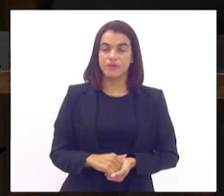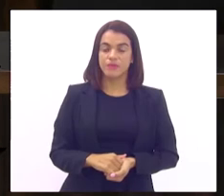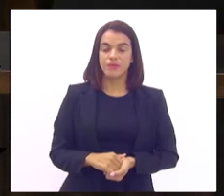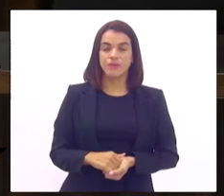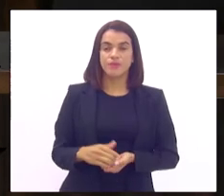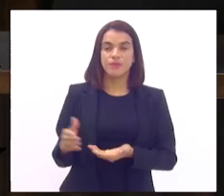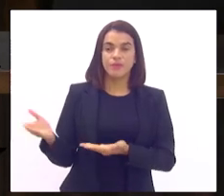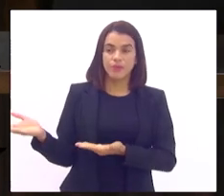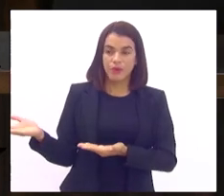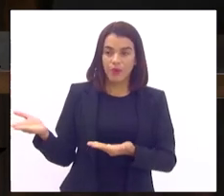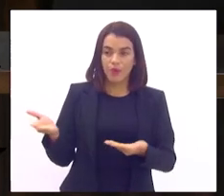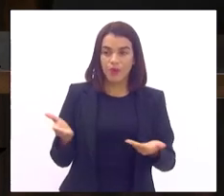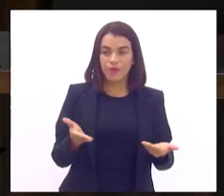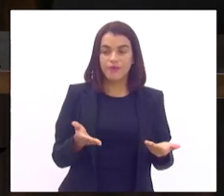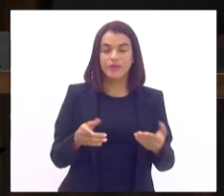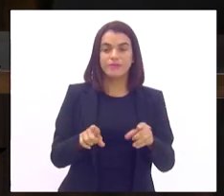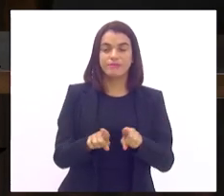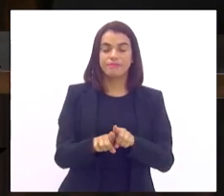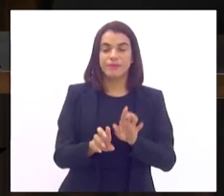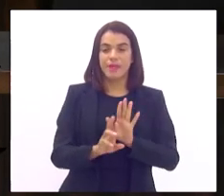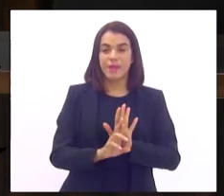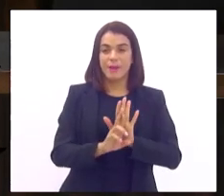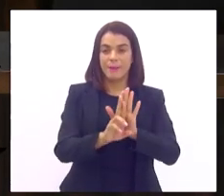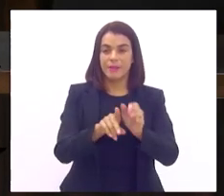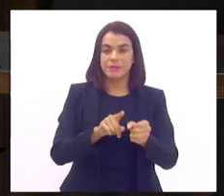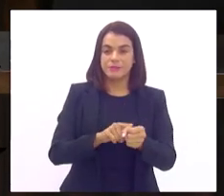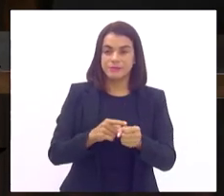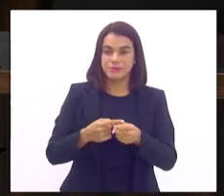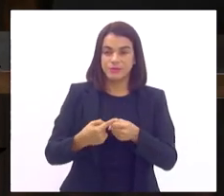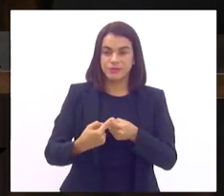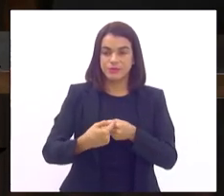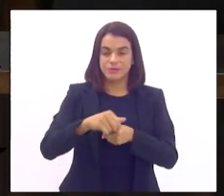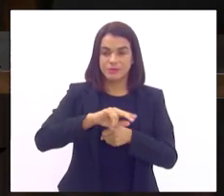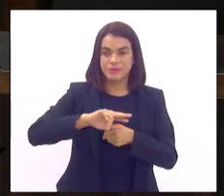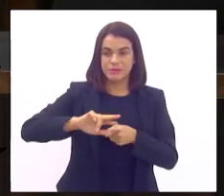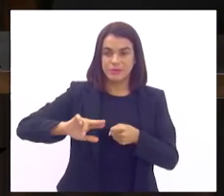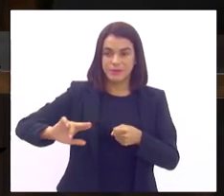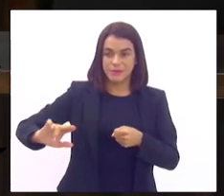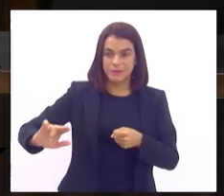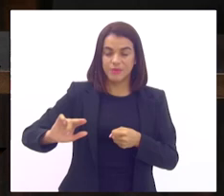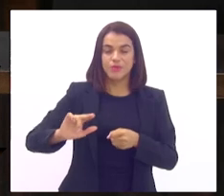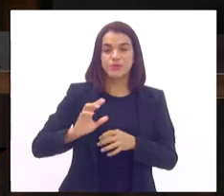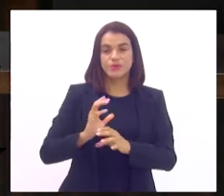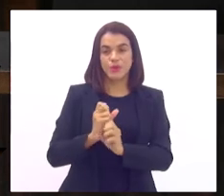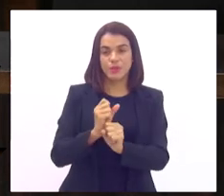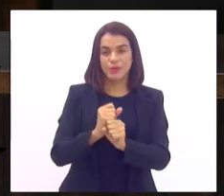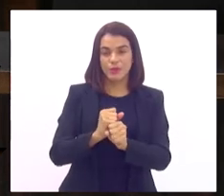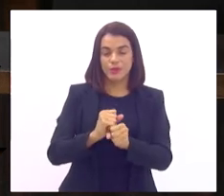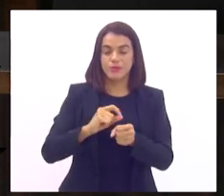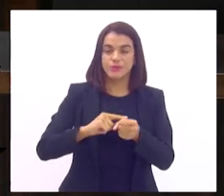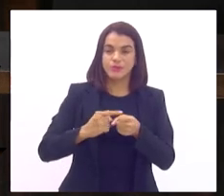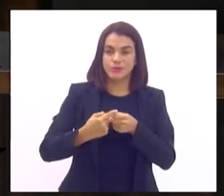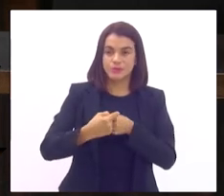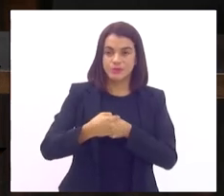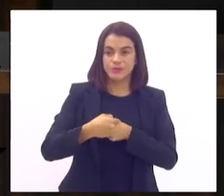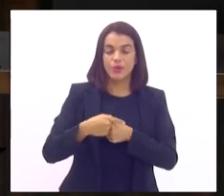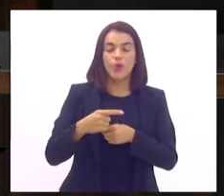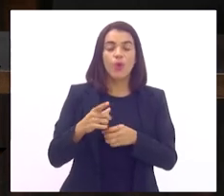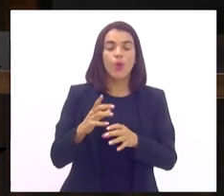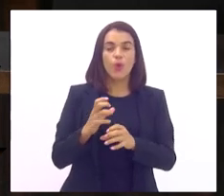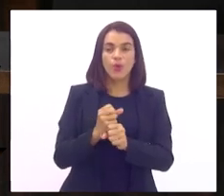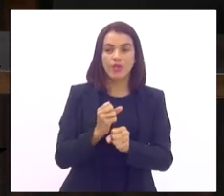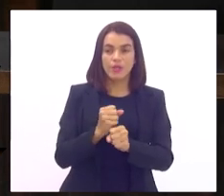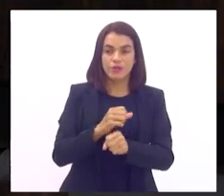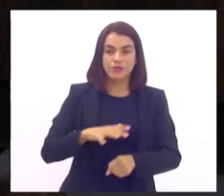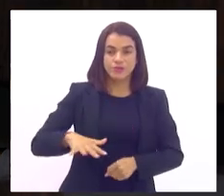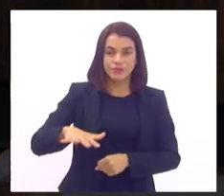Convidar também aqui, representando os municípios, né, os contadores do município, Márcio Martins, contador-geral do município do Rio